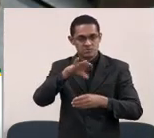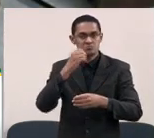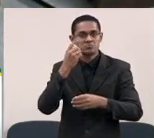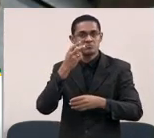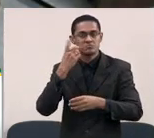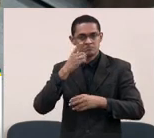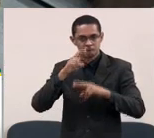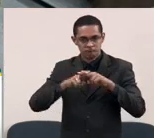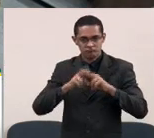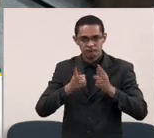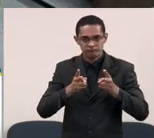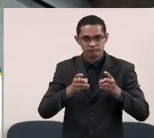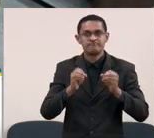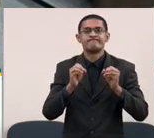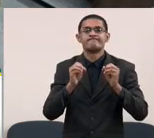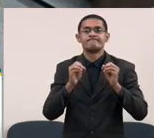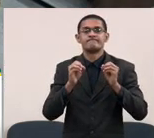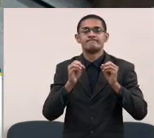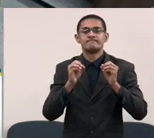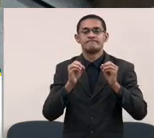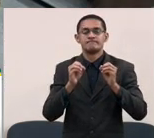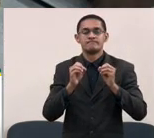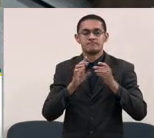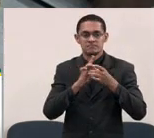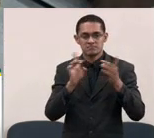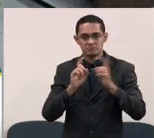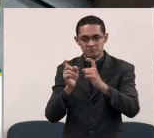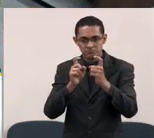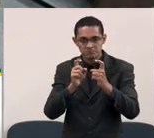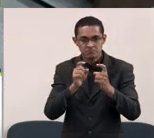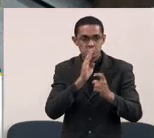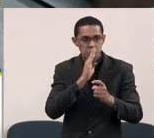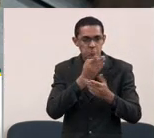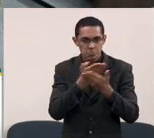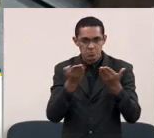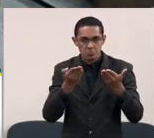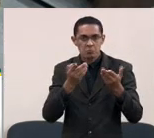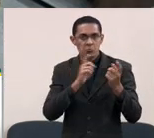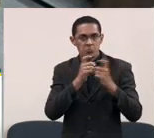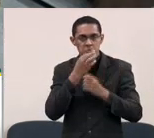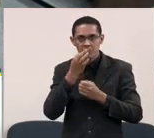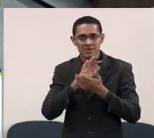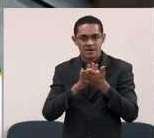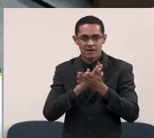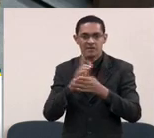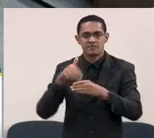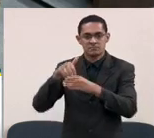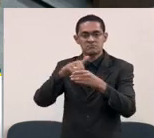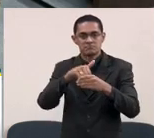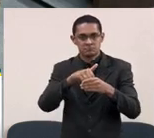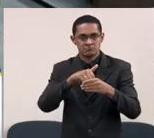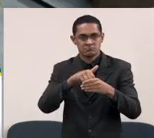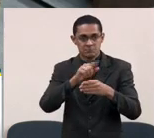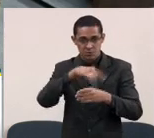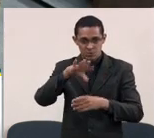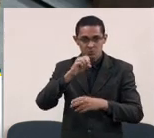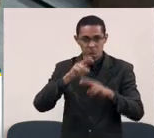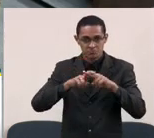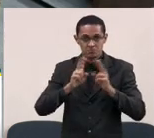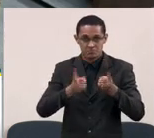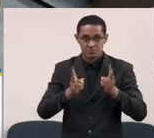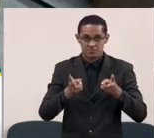acordo, permaneçam como estão. Está em discussão. Não havendo quem queira discutir, está em votação. Os deputados estiverem de